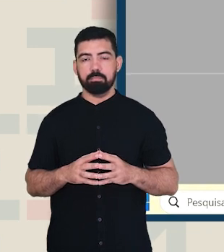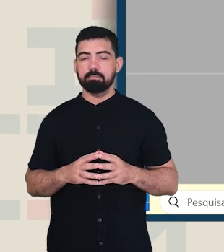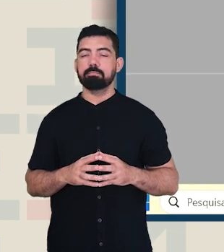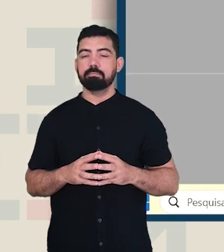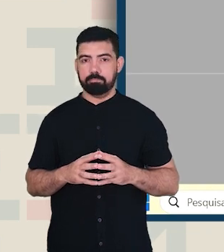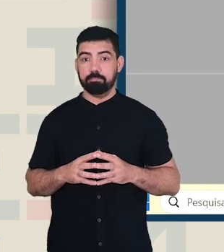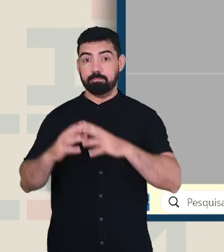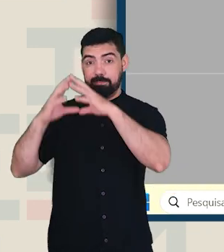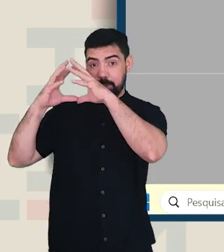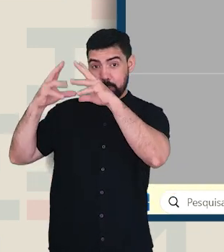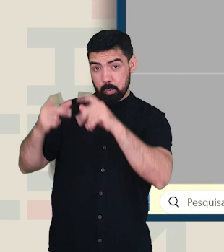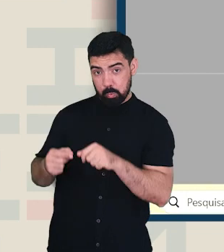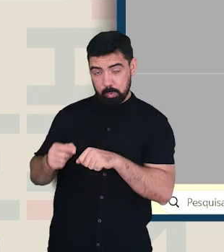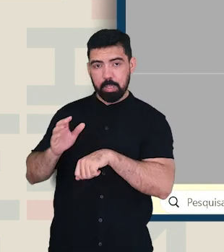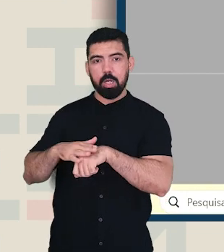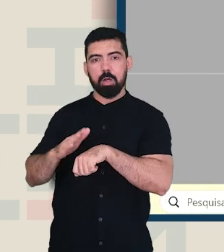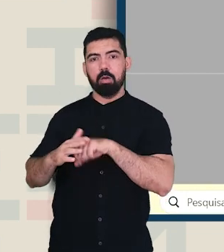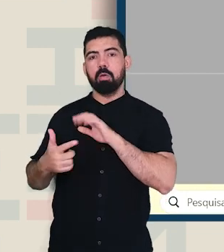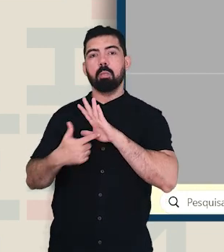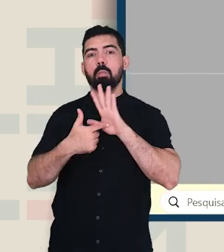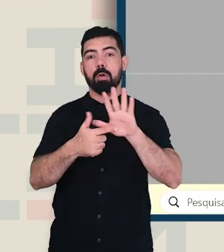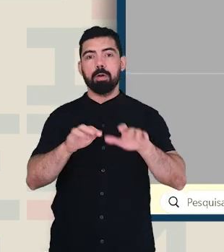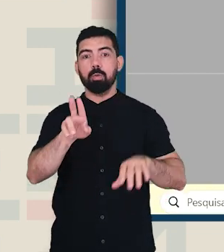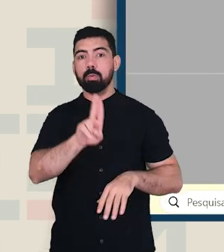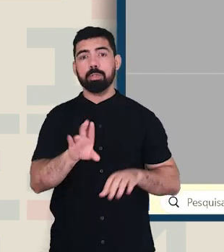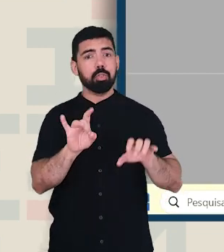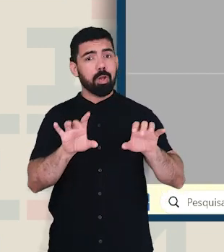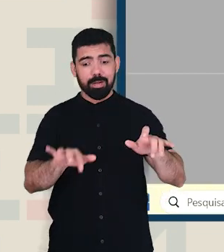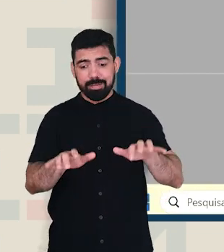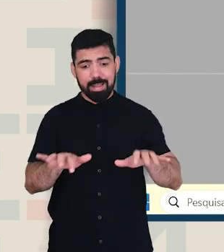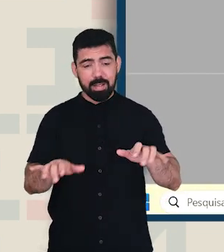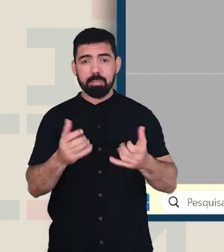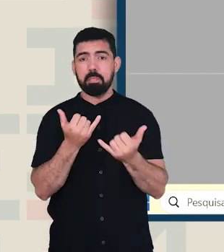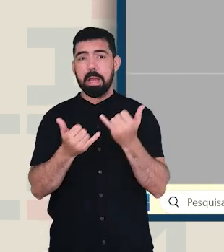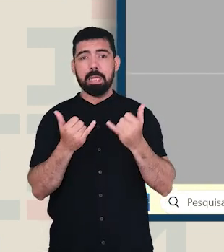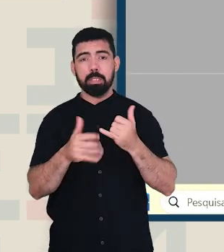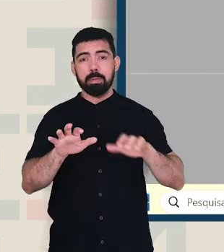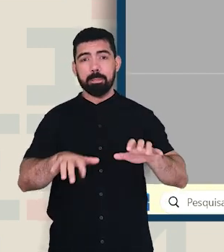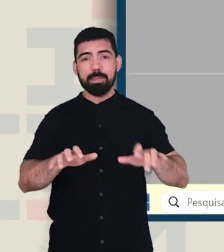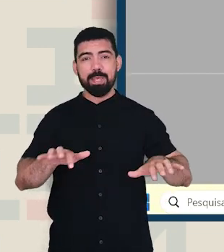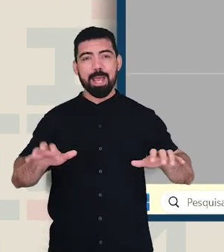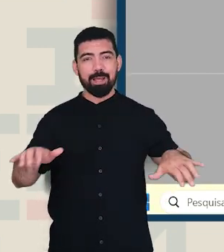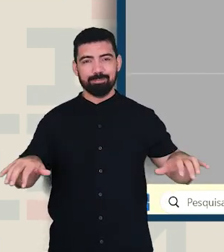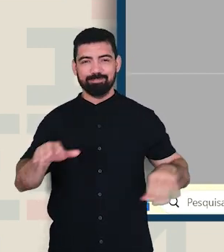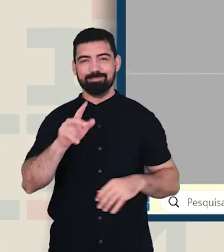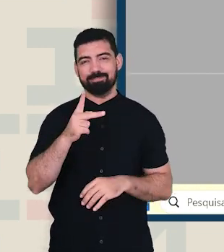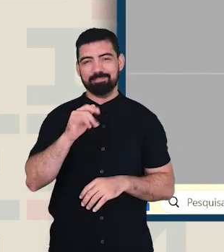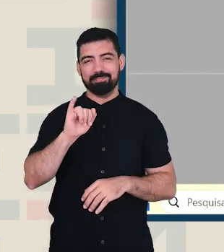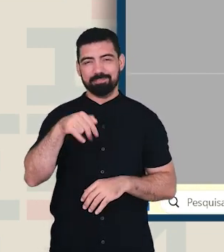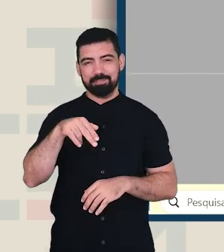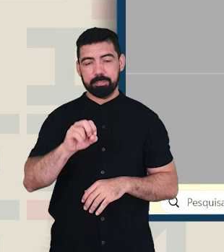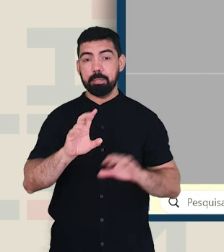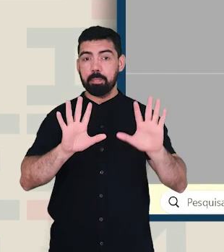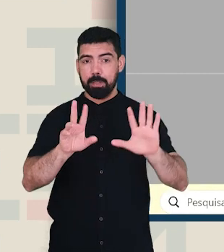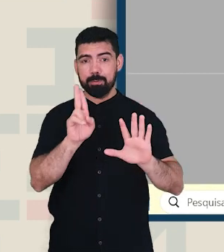toda essa parte tocando unicamente o teclado, como se fosse um piano, só que com letras.